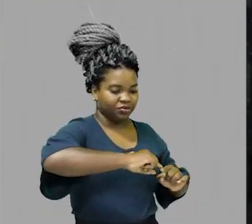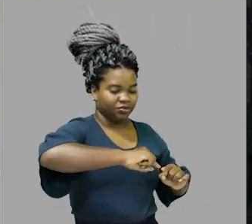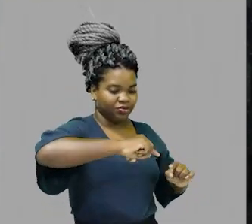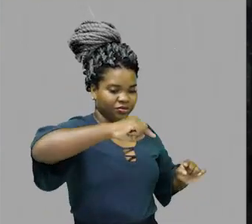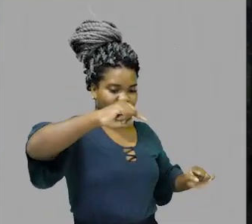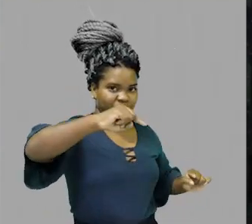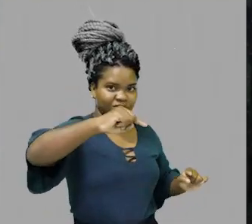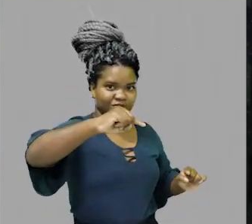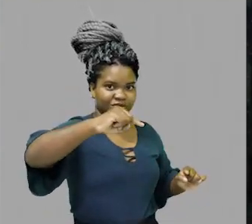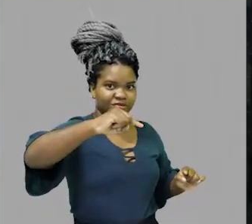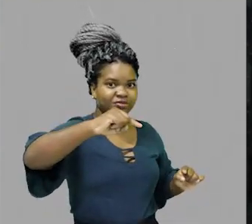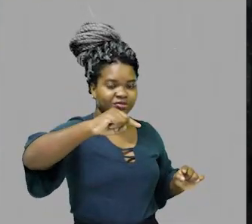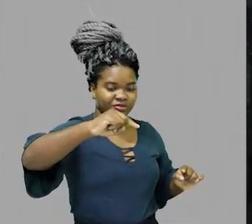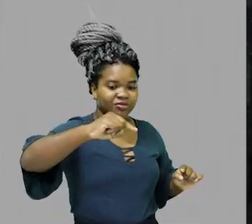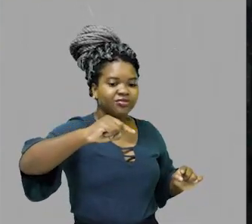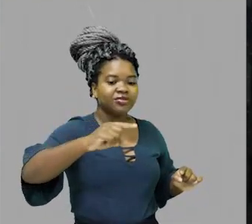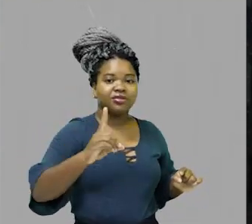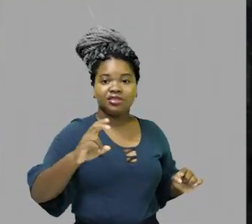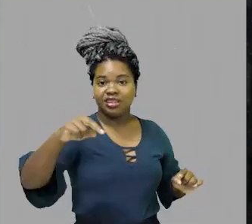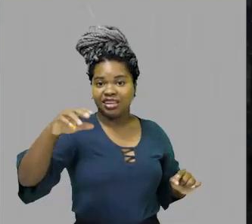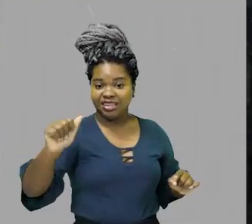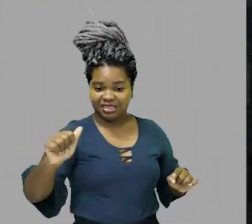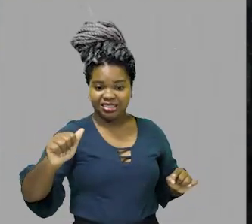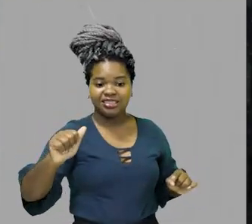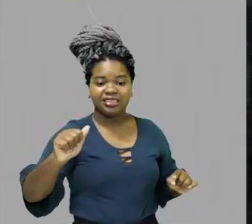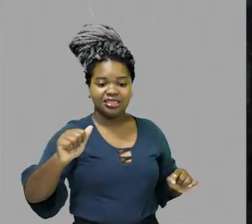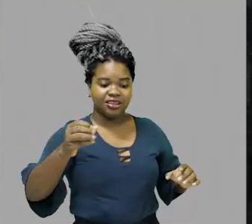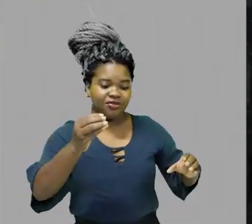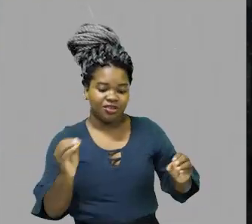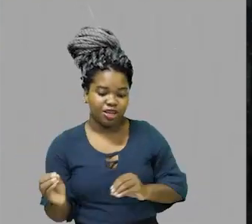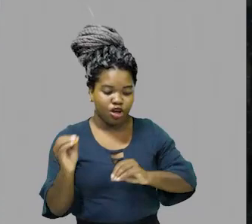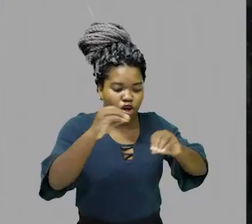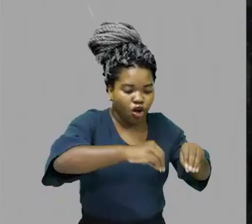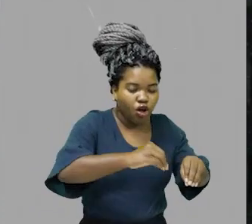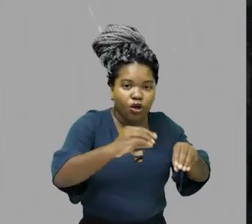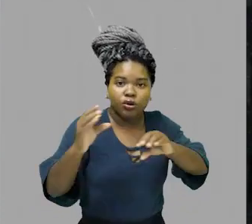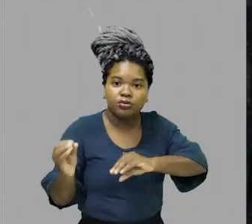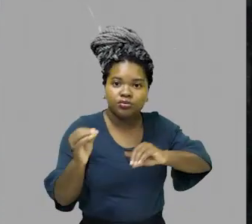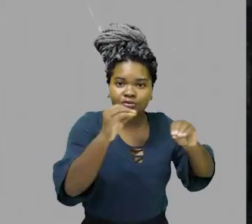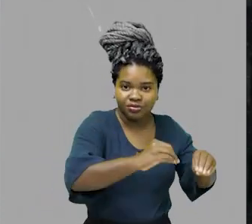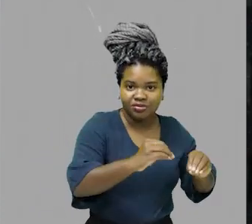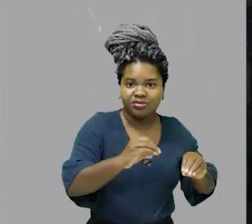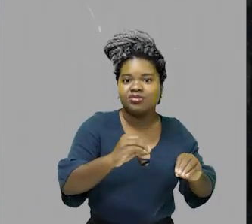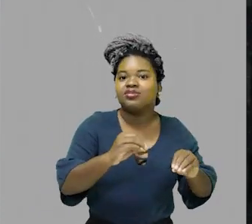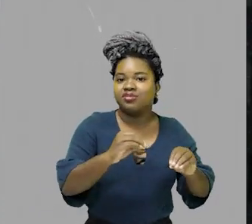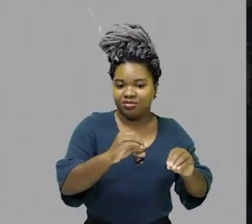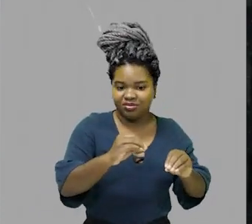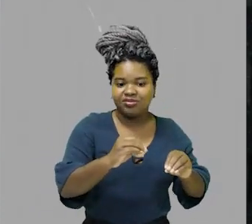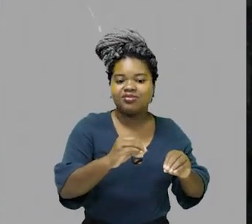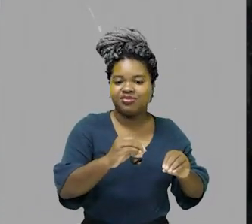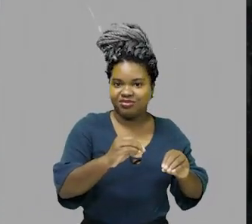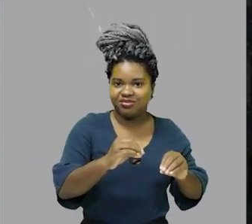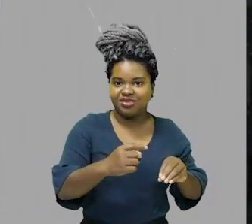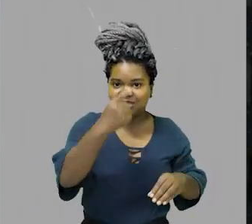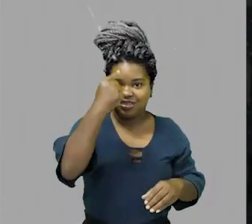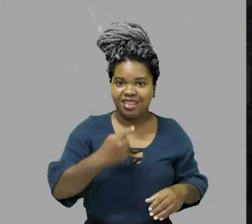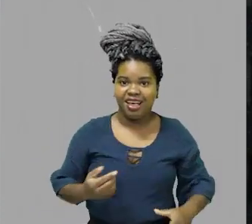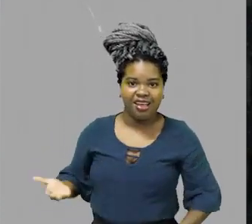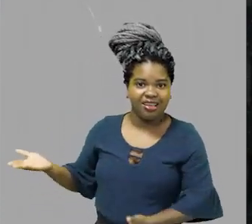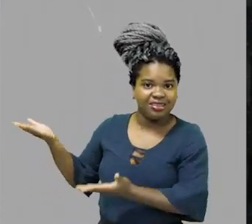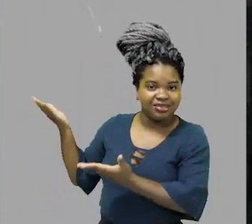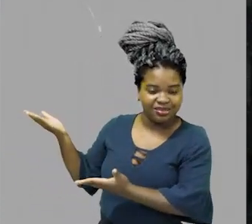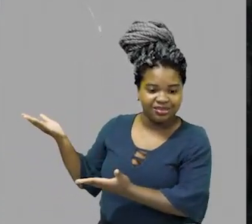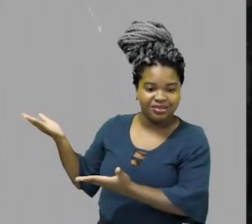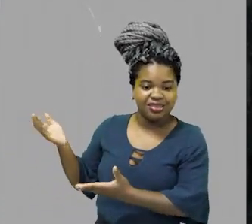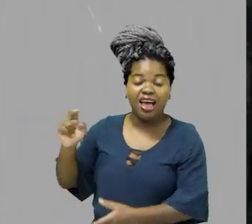da DNA polimerase, ela vai adicionando os nucleotídeos. Ó, cada tijolinho desse que você está vendo aqui